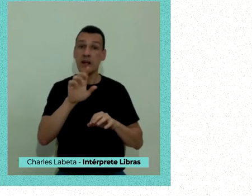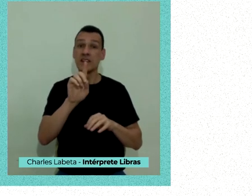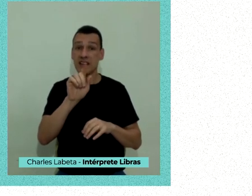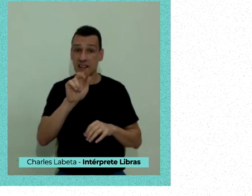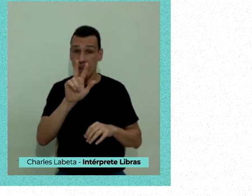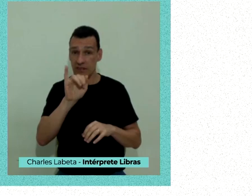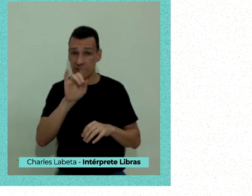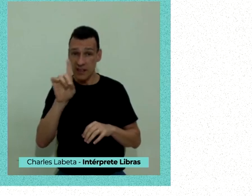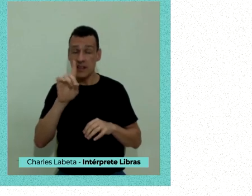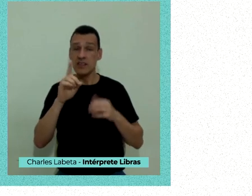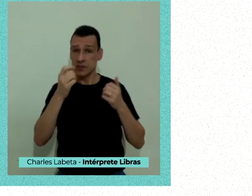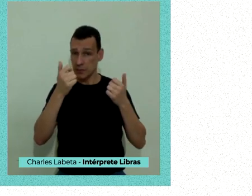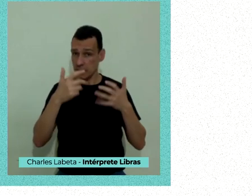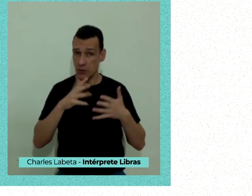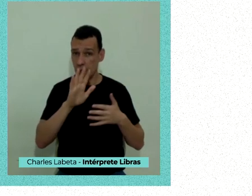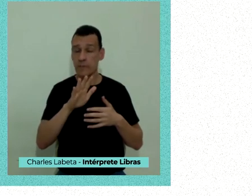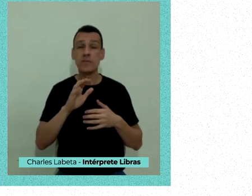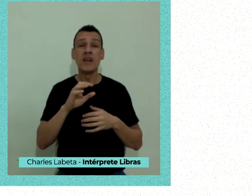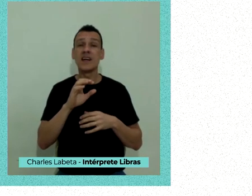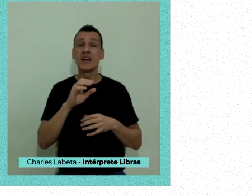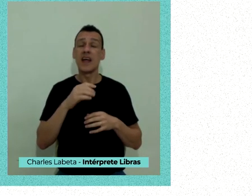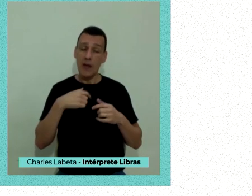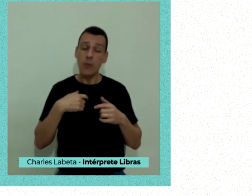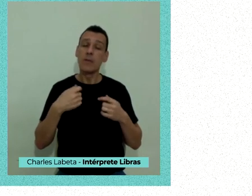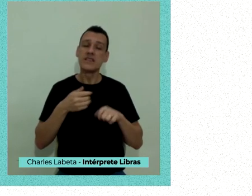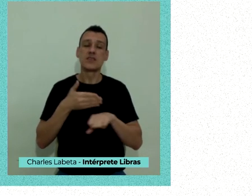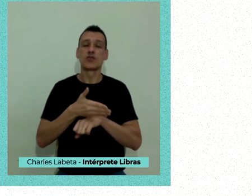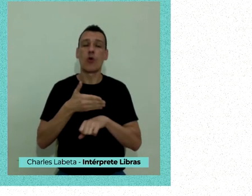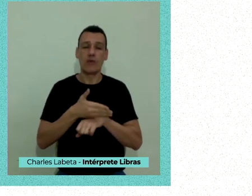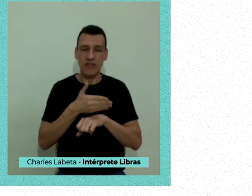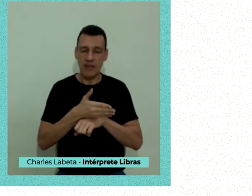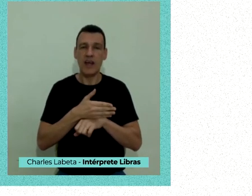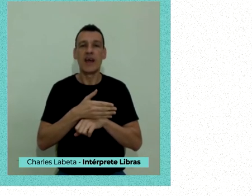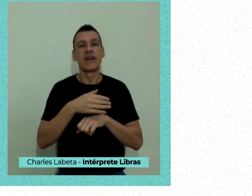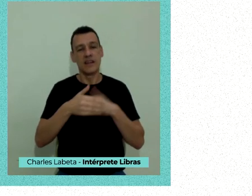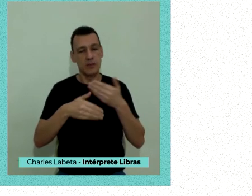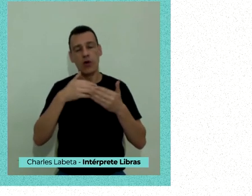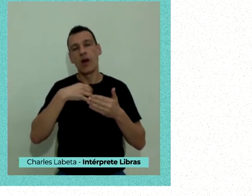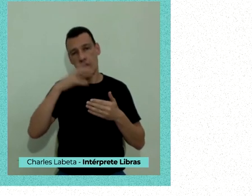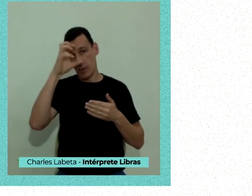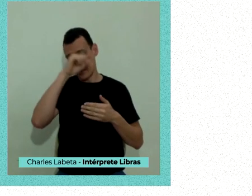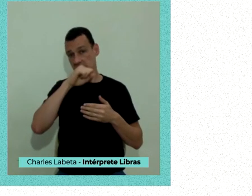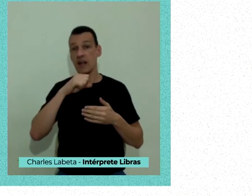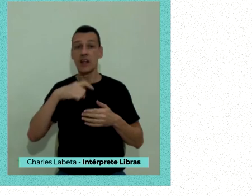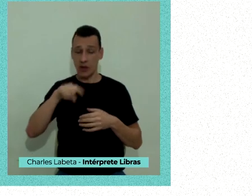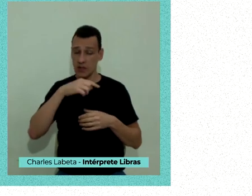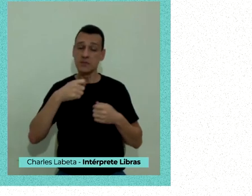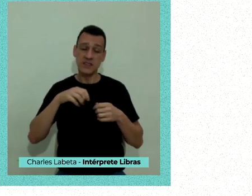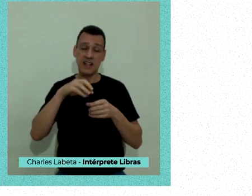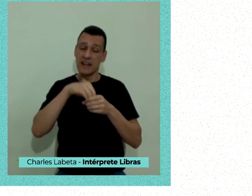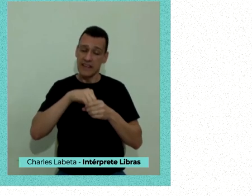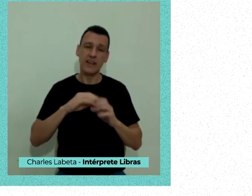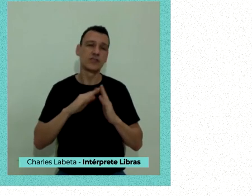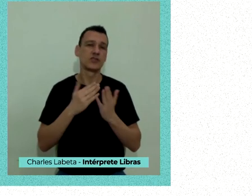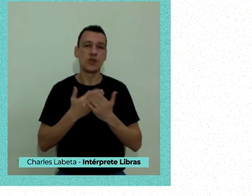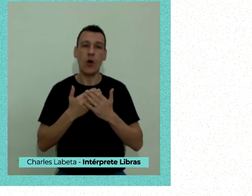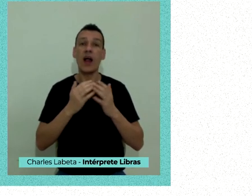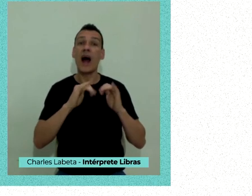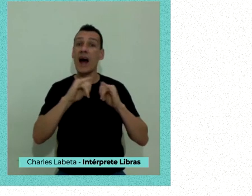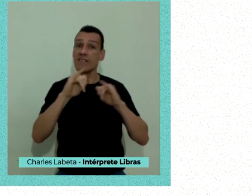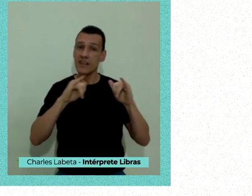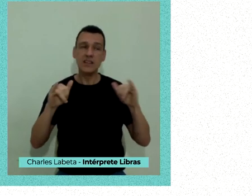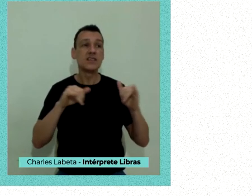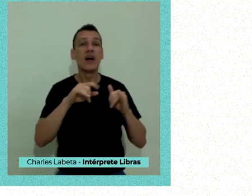aprender sem conviver. Nós precisamos estar dentro da escola, acusando a escola no que ela precisa ser melhor